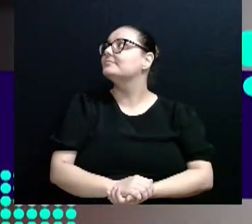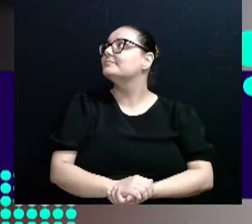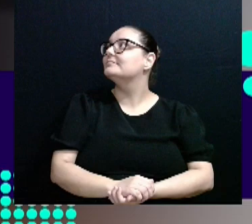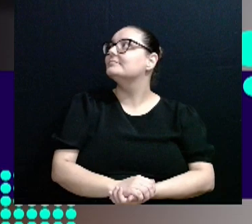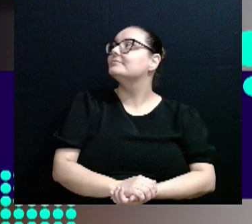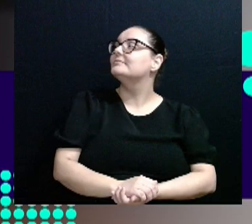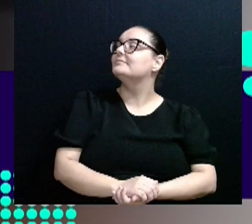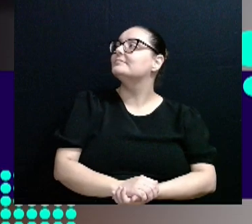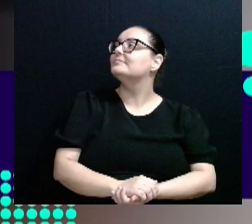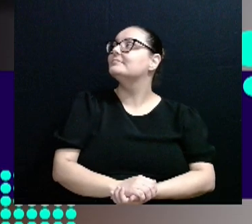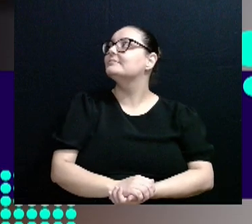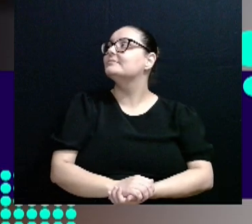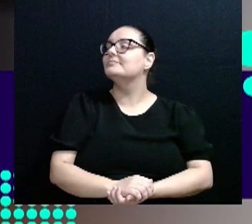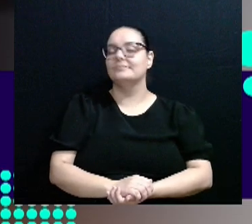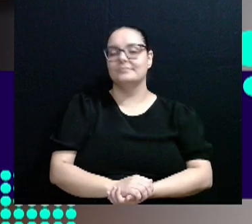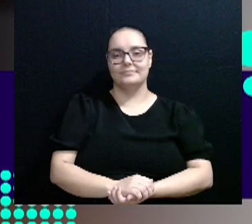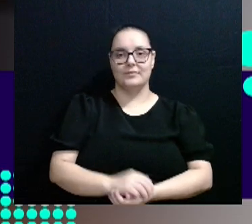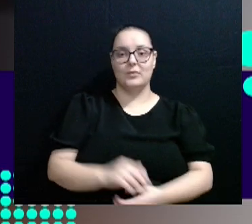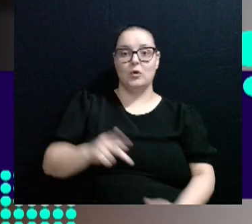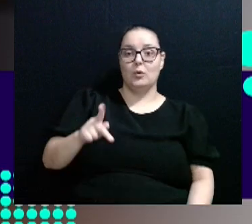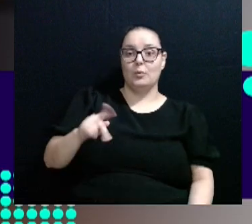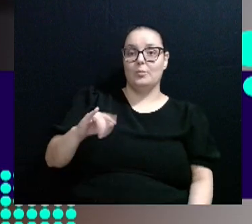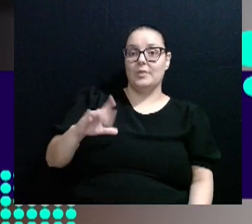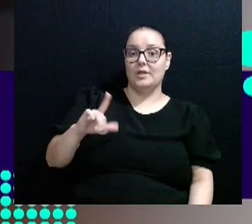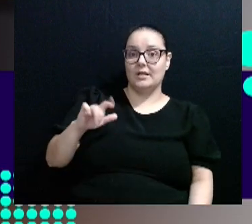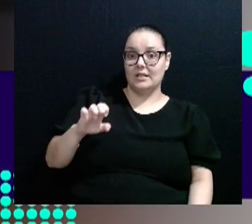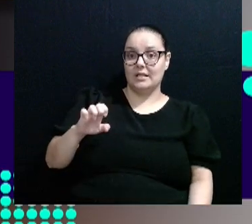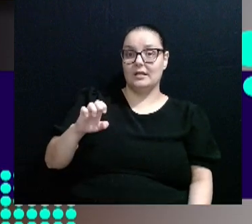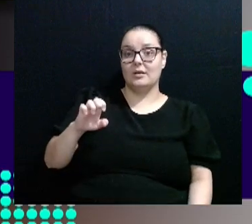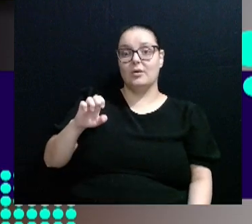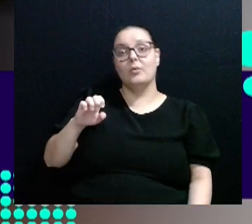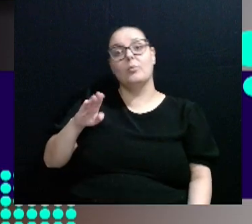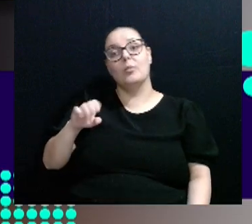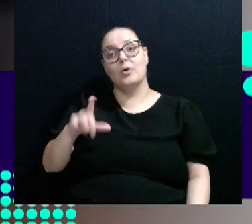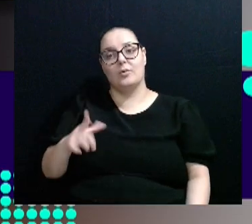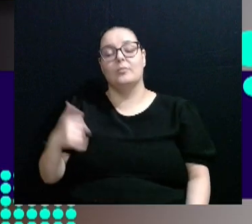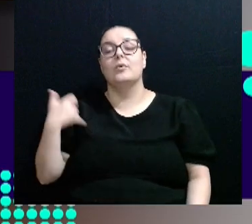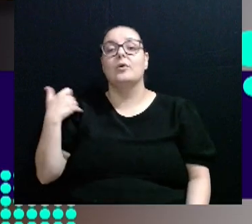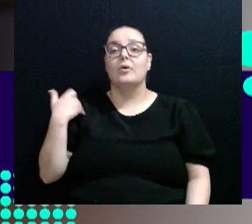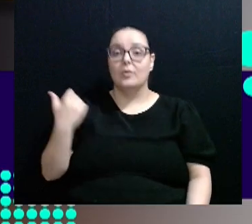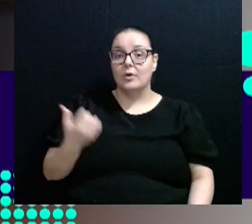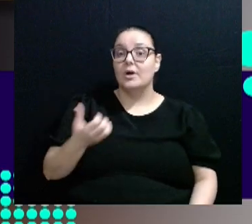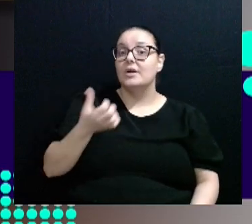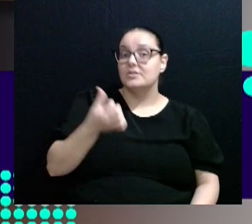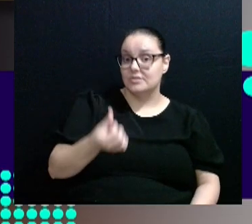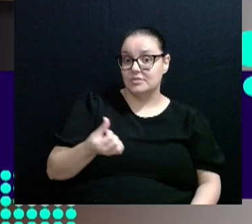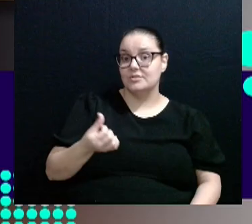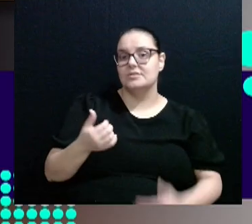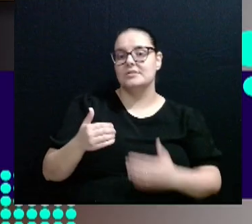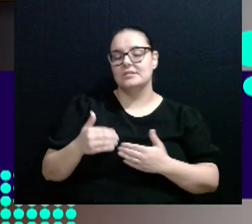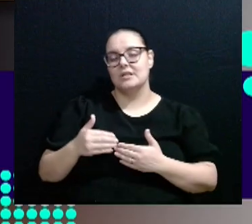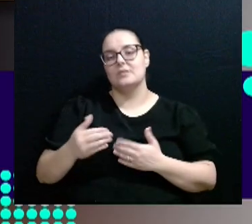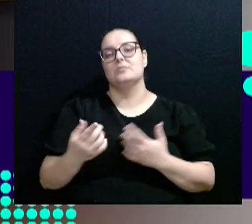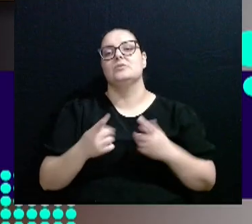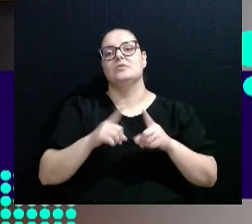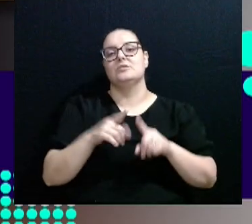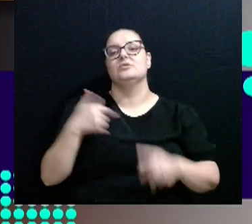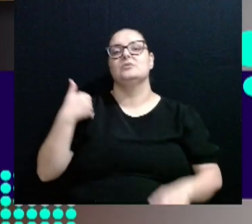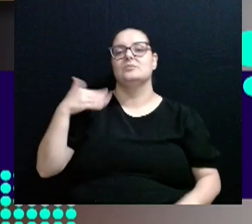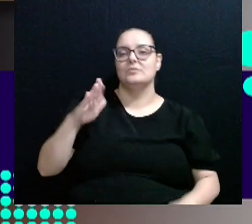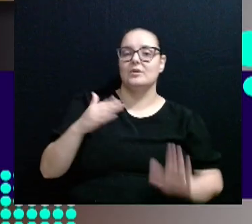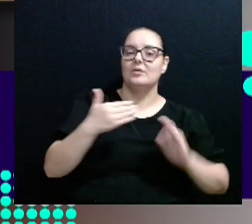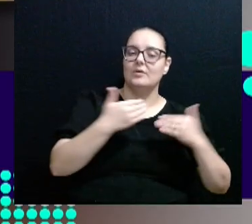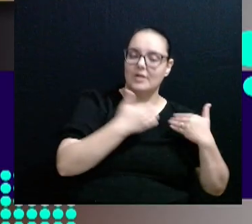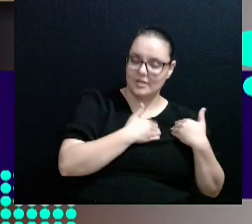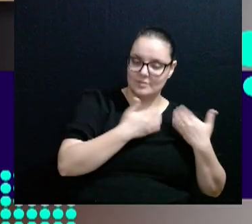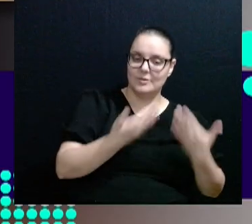Já o pickleball é voltado para as crianças com idade a partir de 6 anos, acompanhadas de um adulto responsável. É